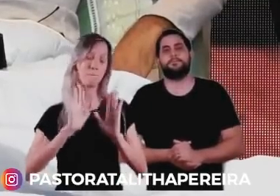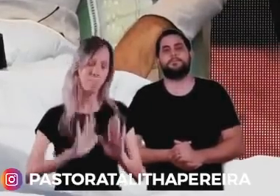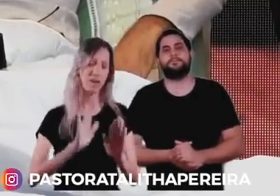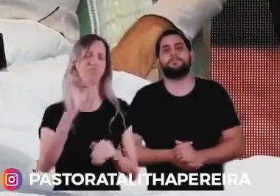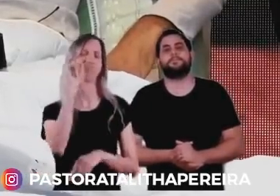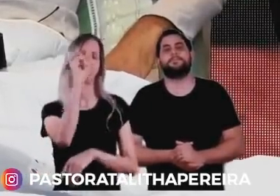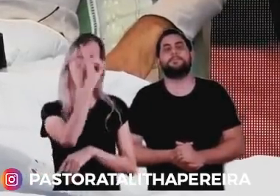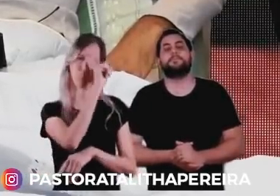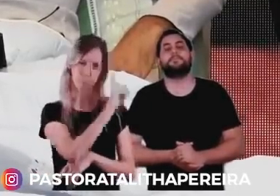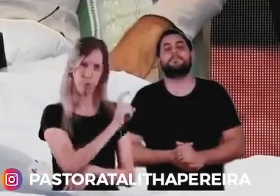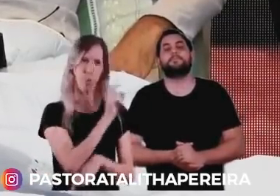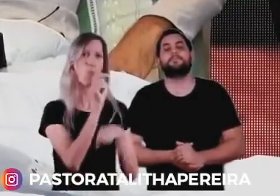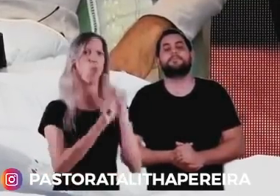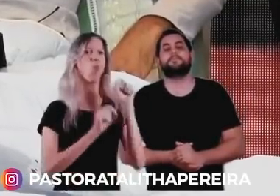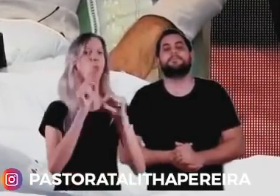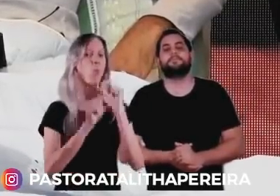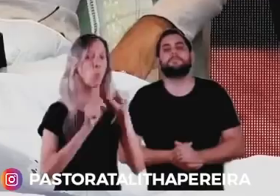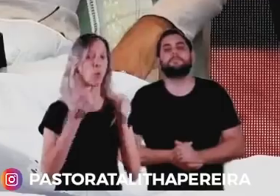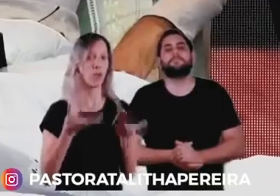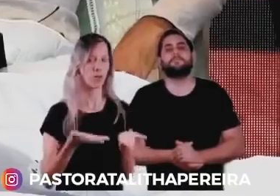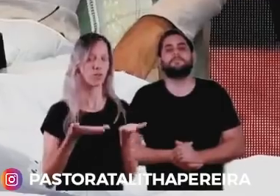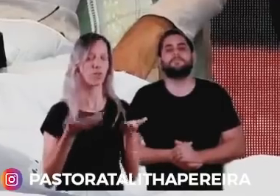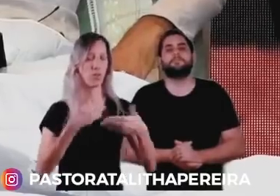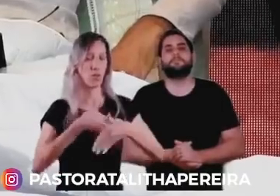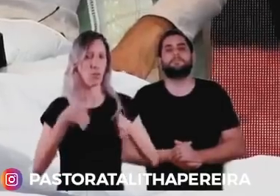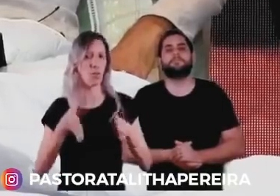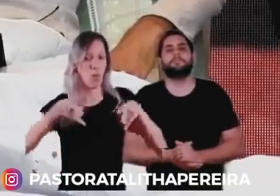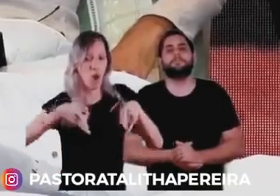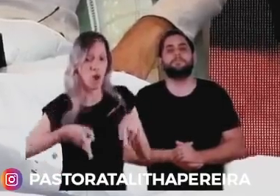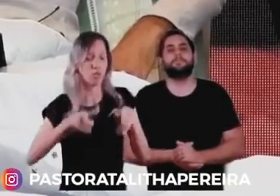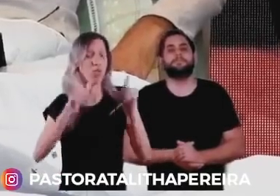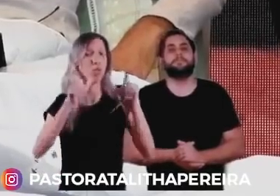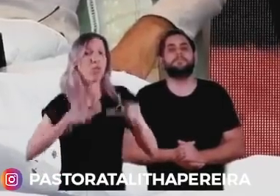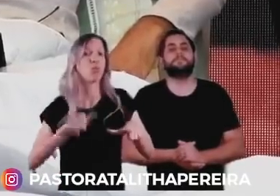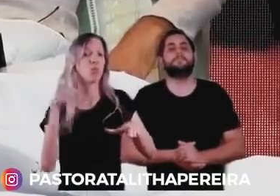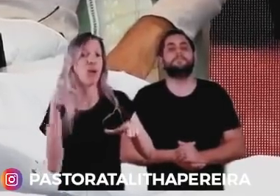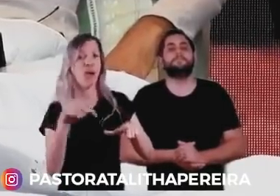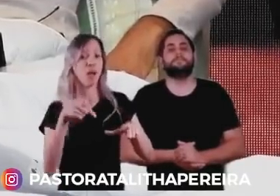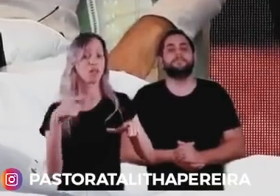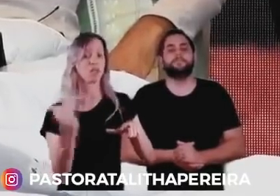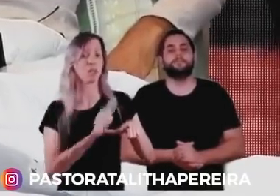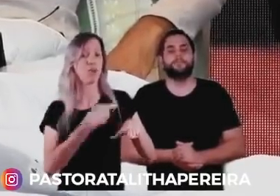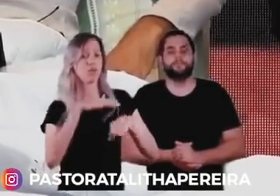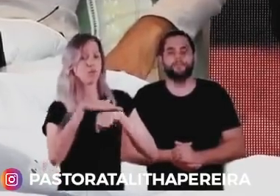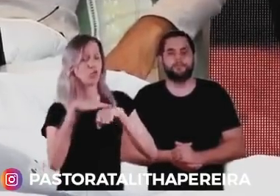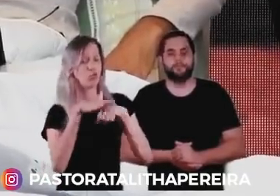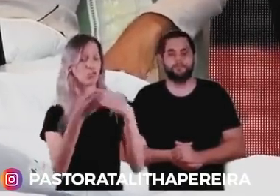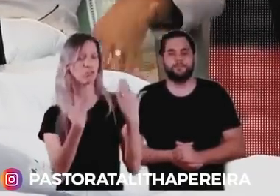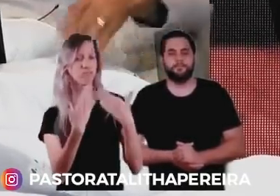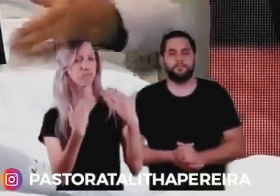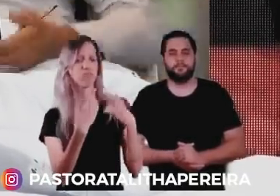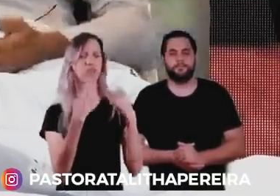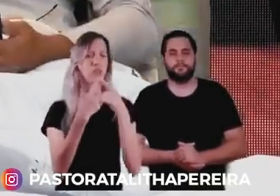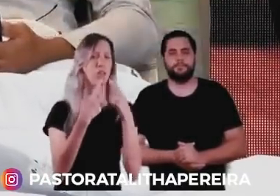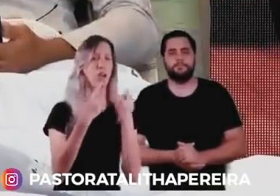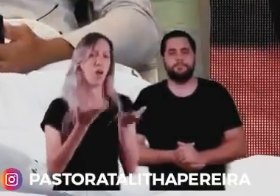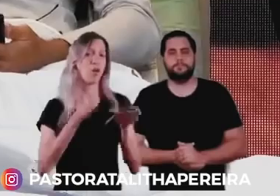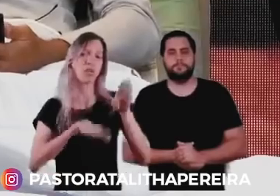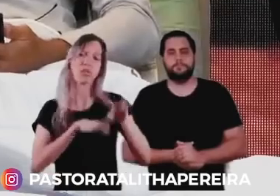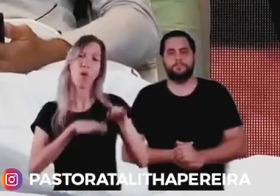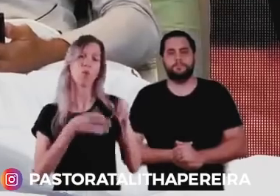muito complicado, porque... o quarto é o local onde você vai conversar, você vai dialogar. Talvez você não